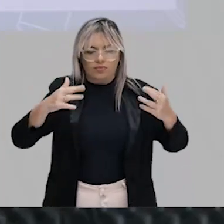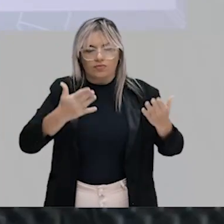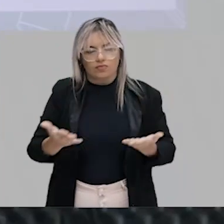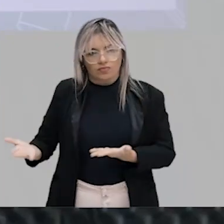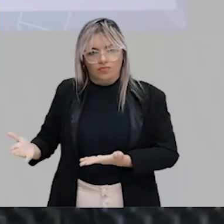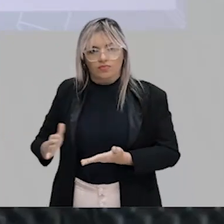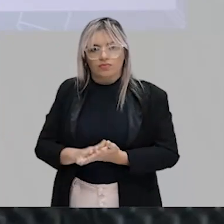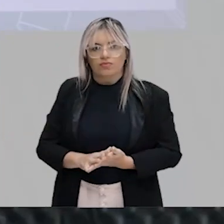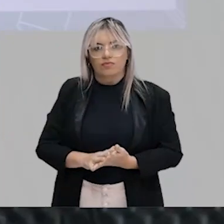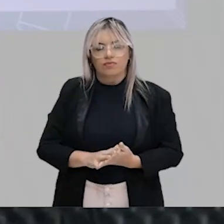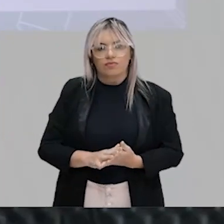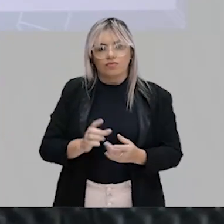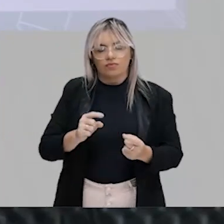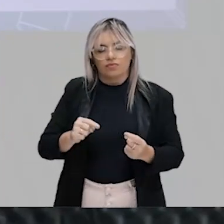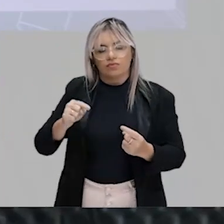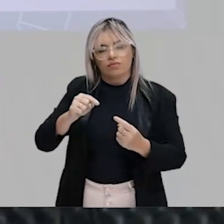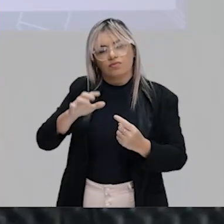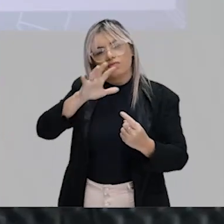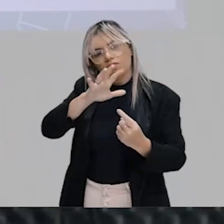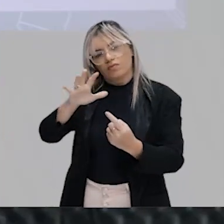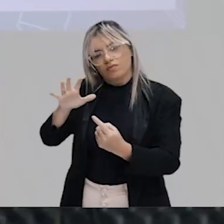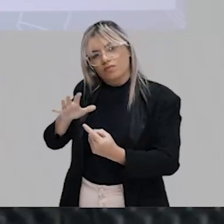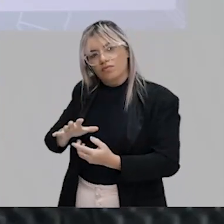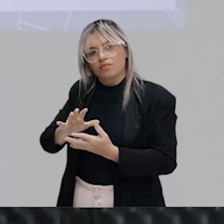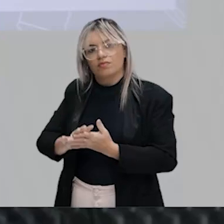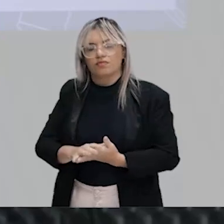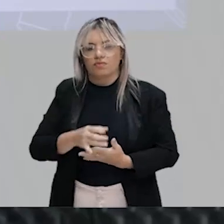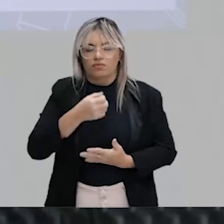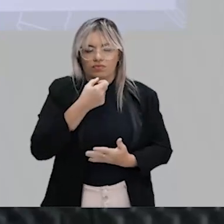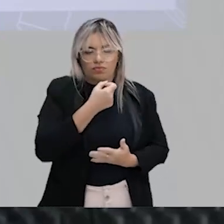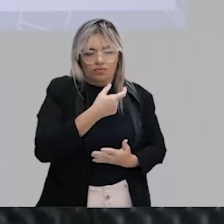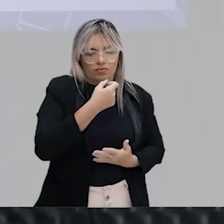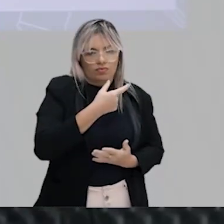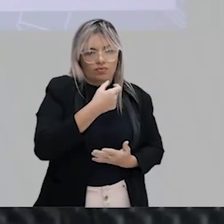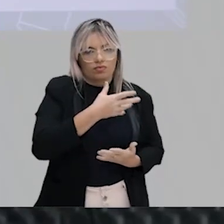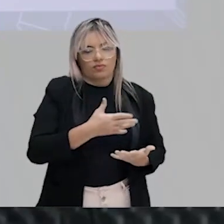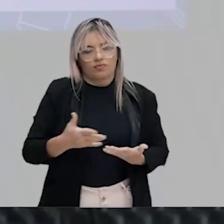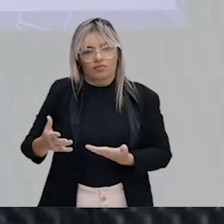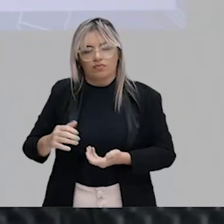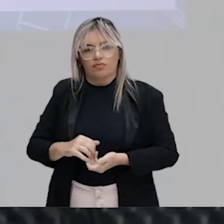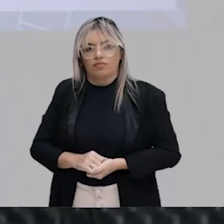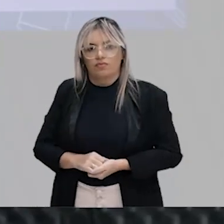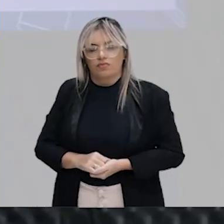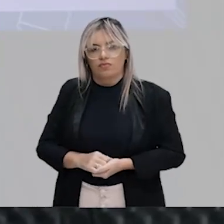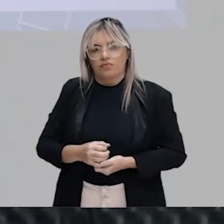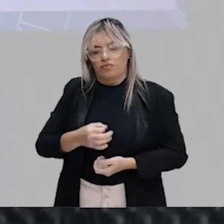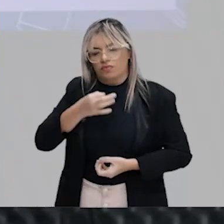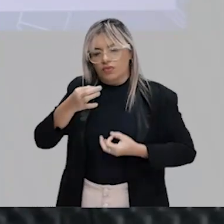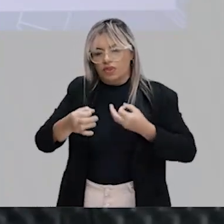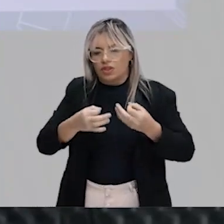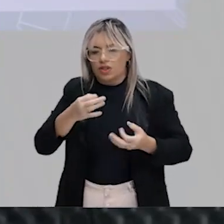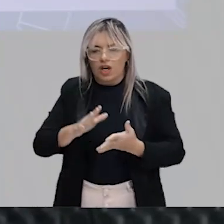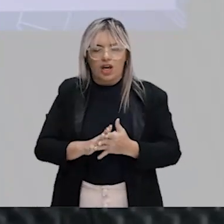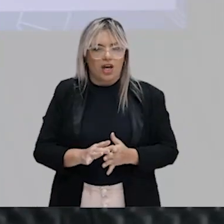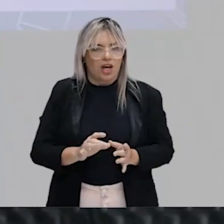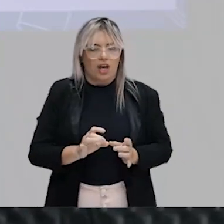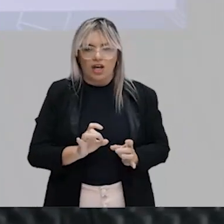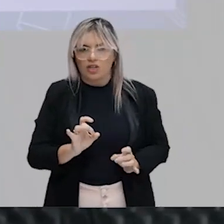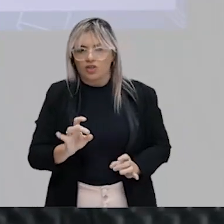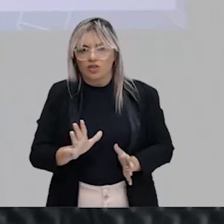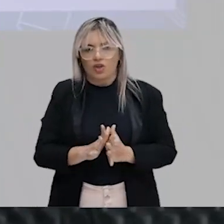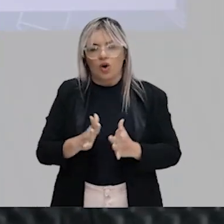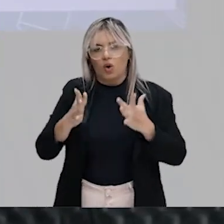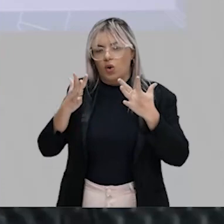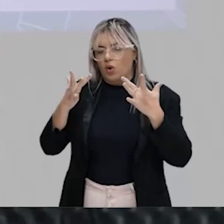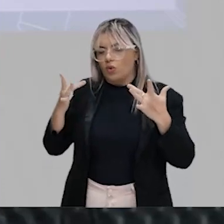do respeito. Então essa questão do deboche, do sarcasmo, da ironia, nada mais é do que um teatro que esse indivíduo aqui